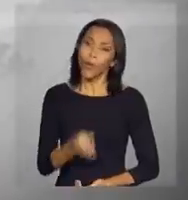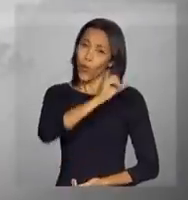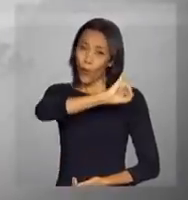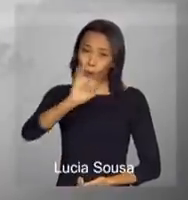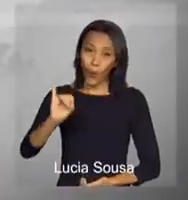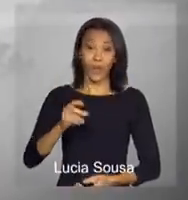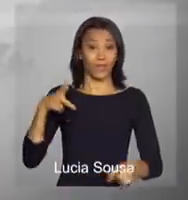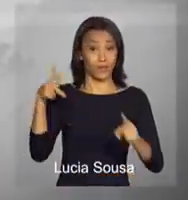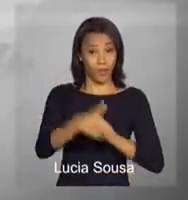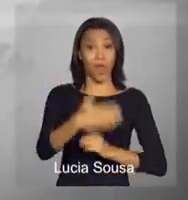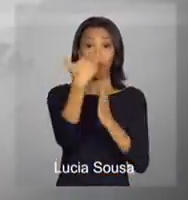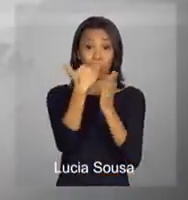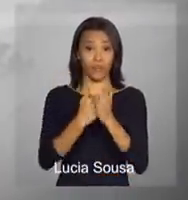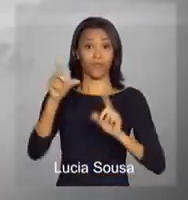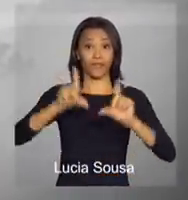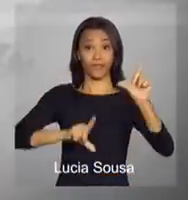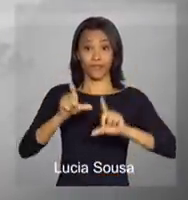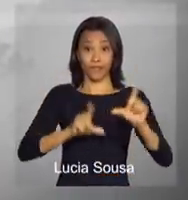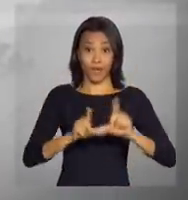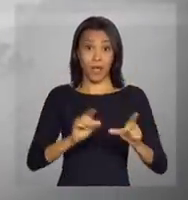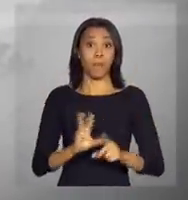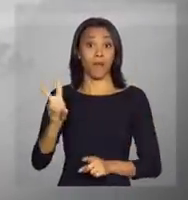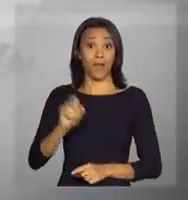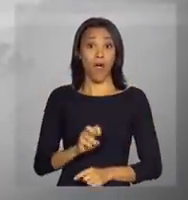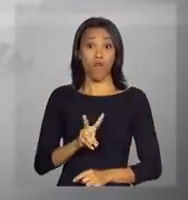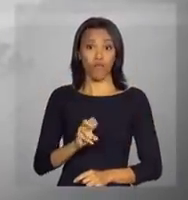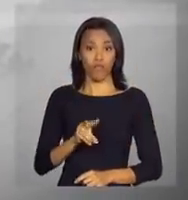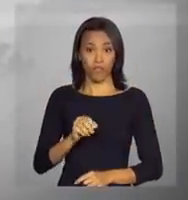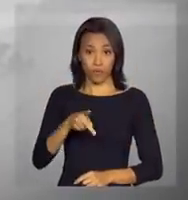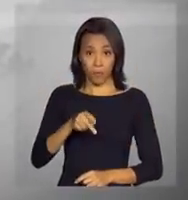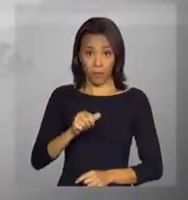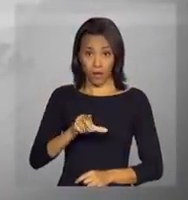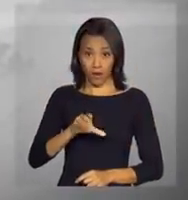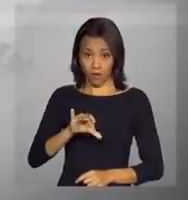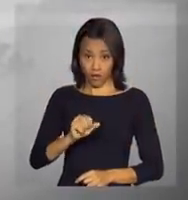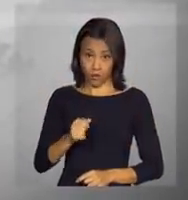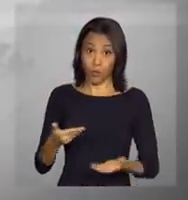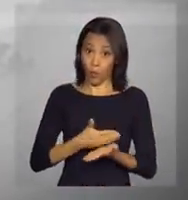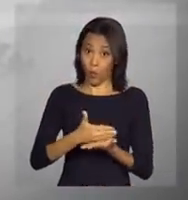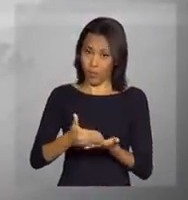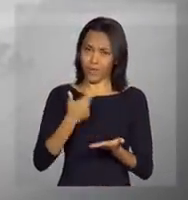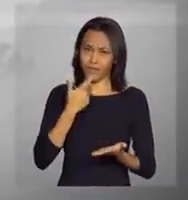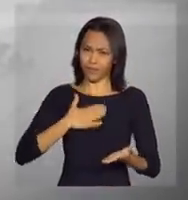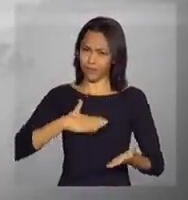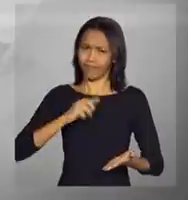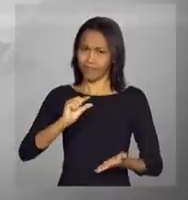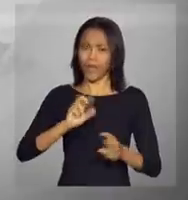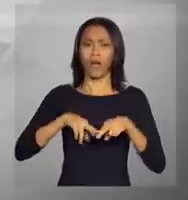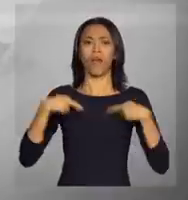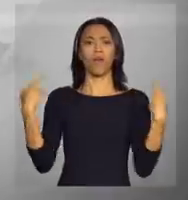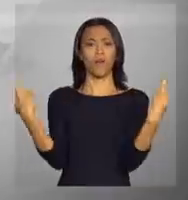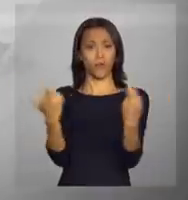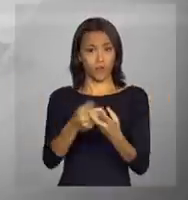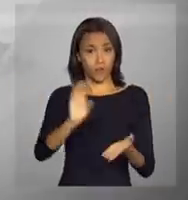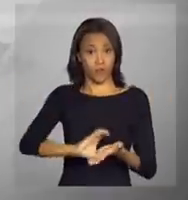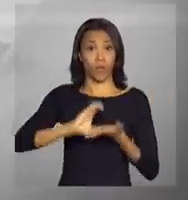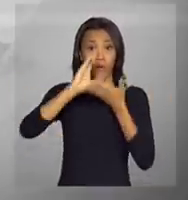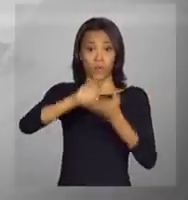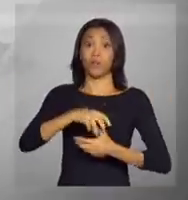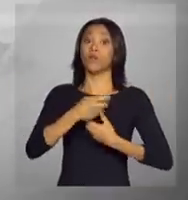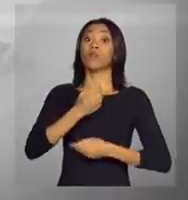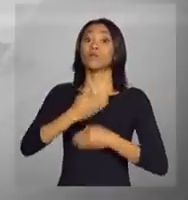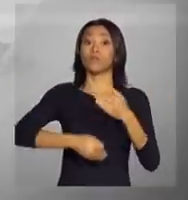Olá interrompemos a programação para ir ao vivo ao Palácio do Planalto começa daqui a pouco a reunião do conselho de